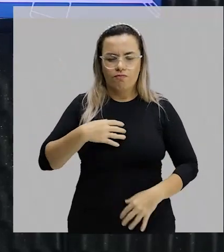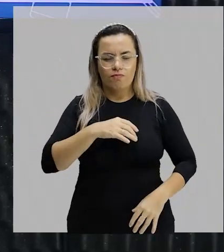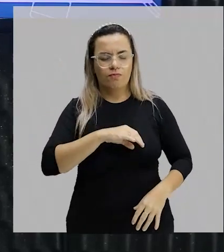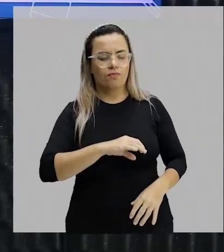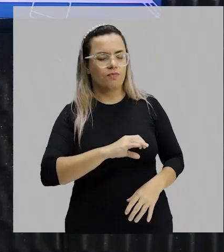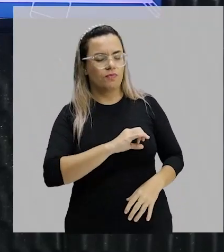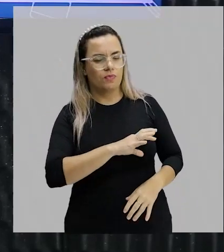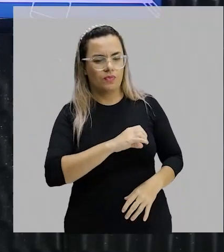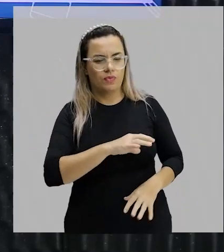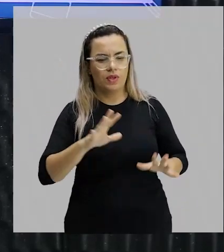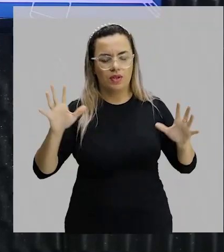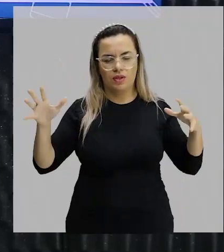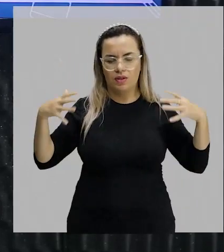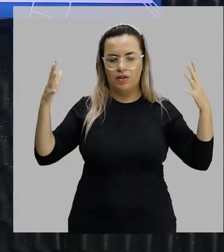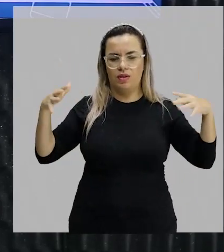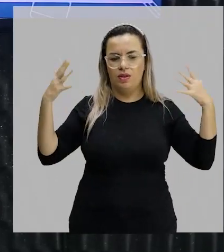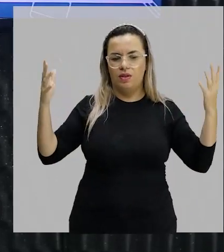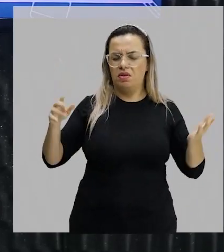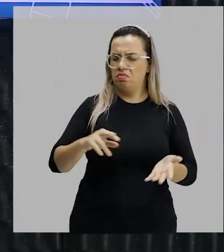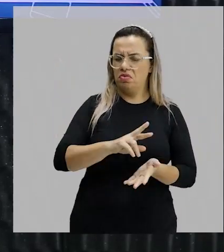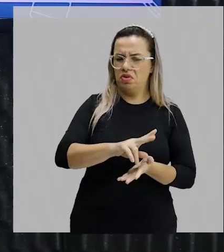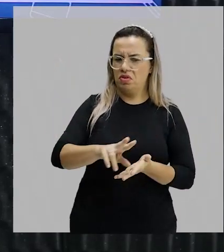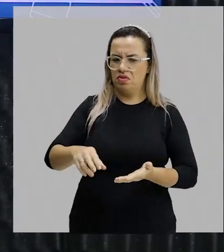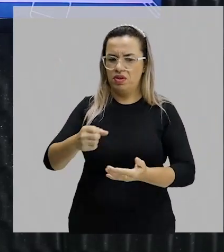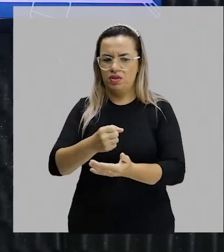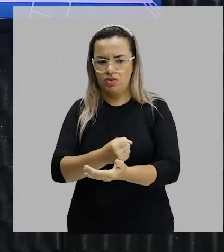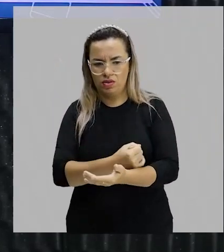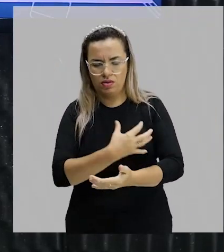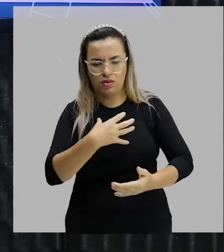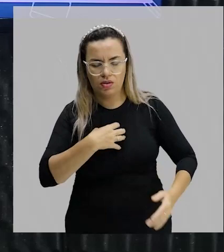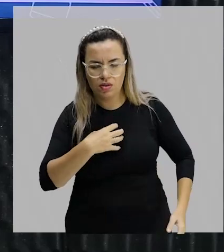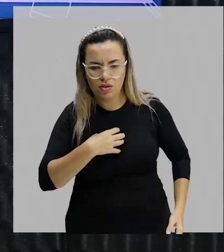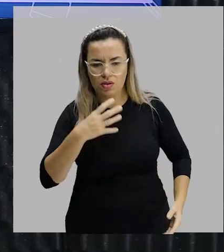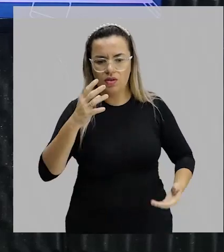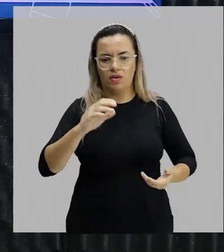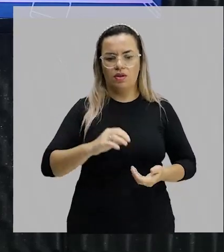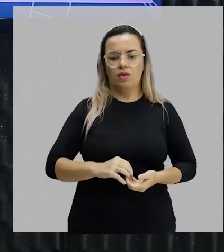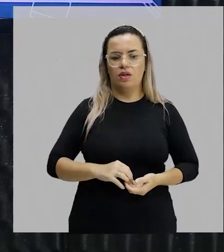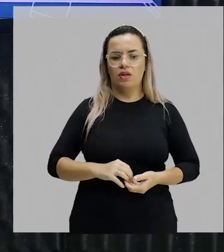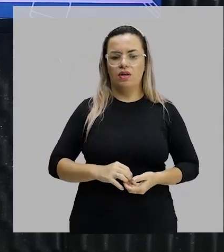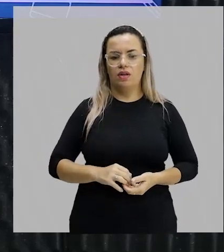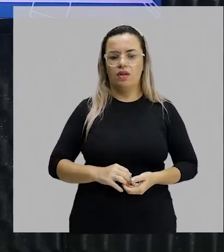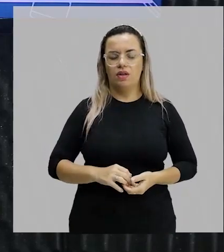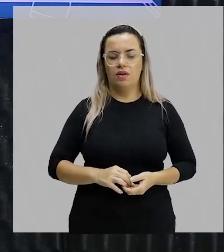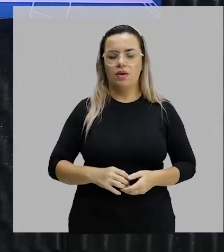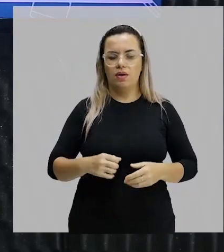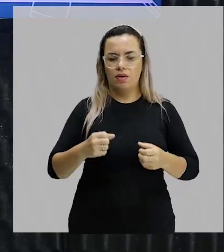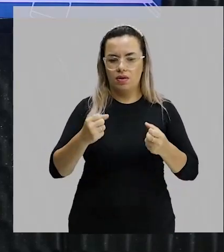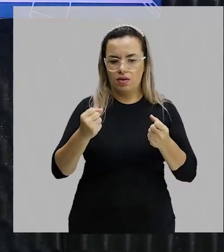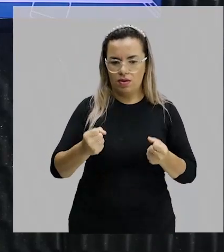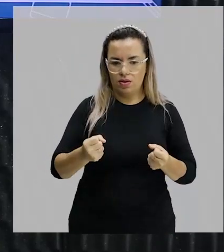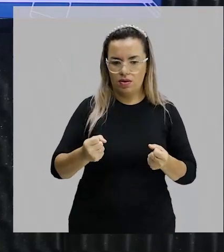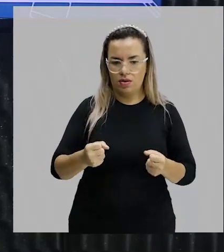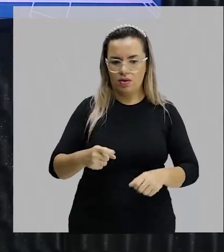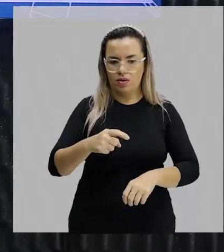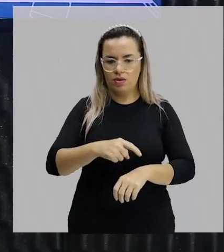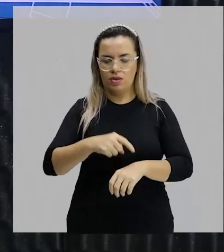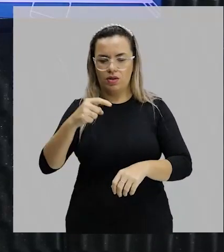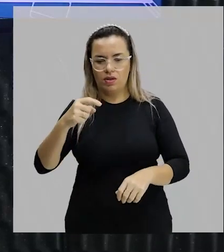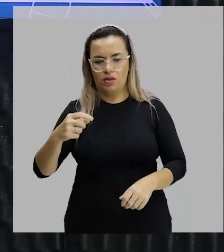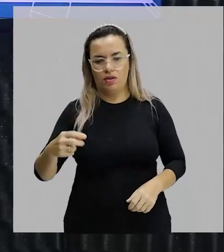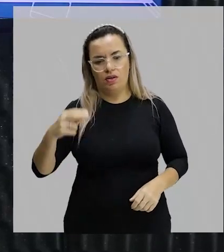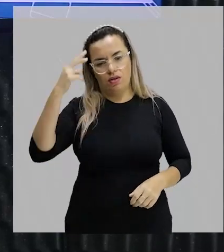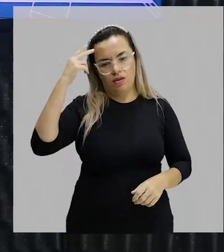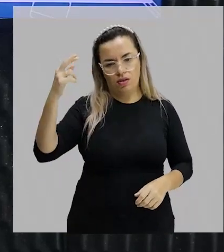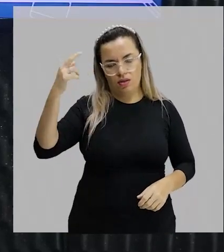entre outras coisas. Ele permite a localização de tempo, a época histórica, a estação, horas do dia. Como eu posso trabalhar isso? Casando